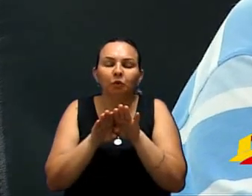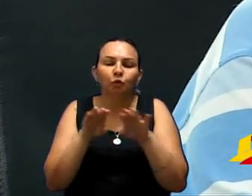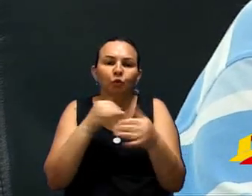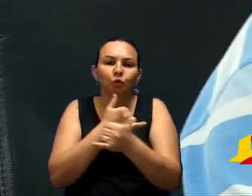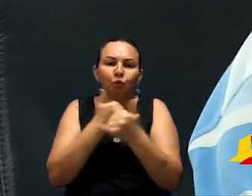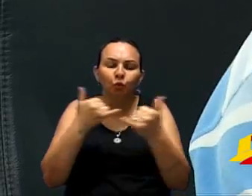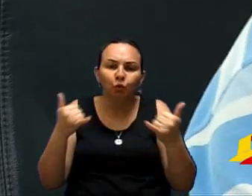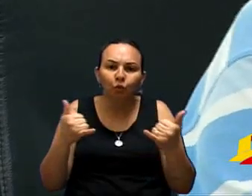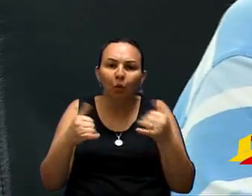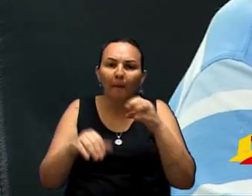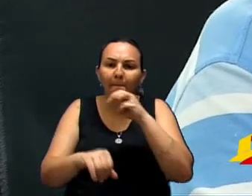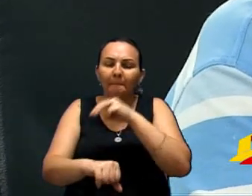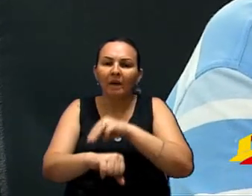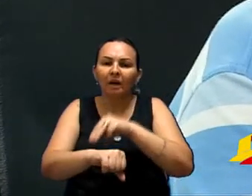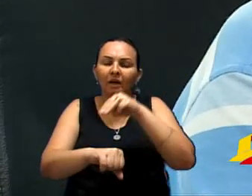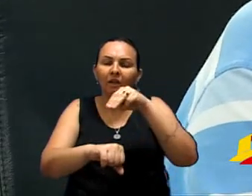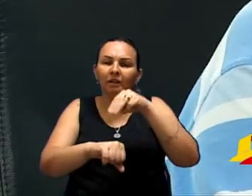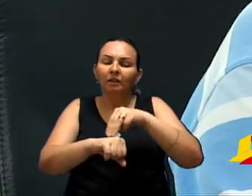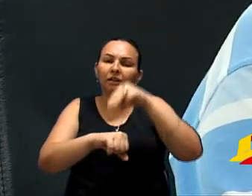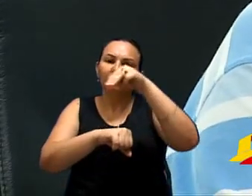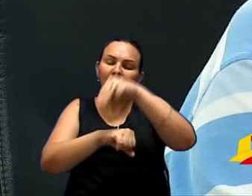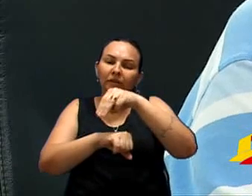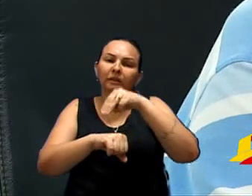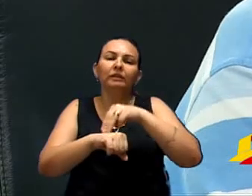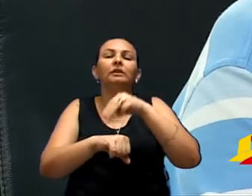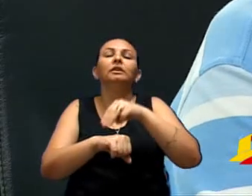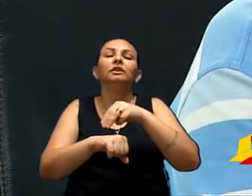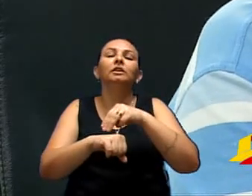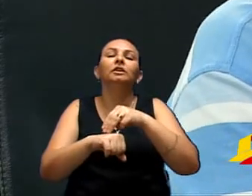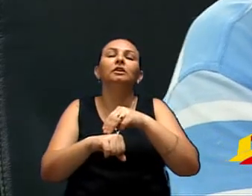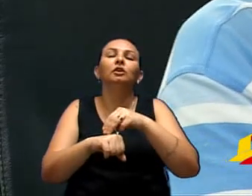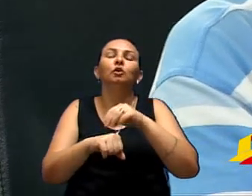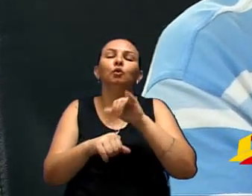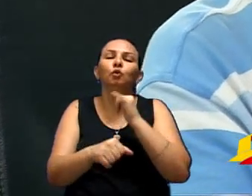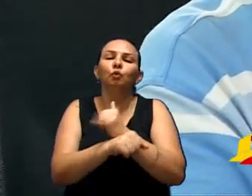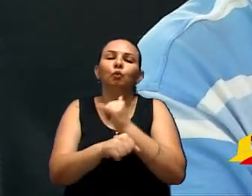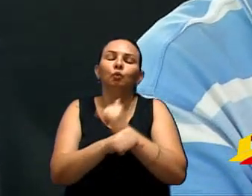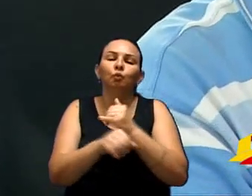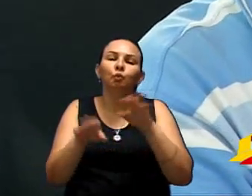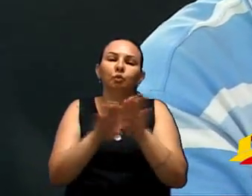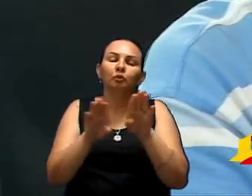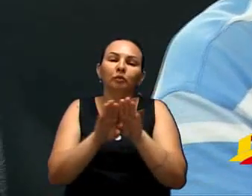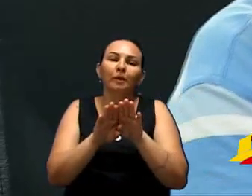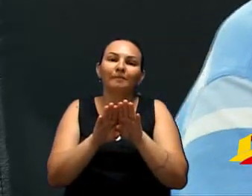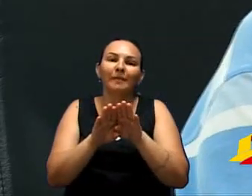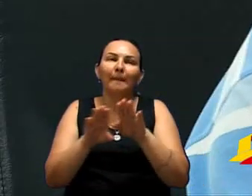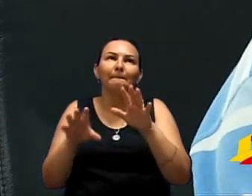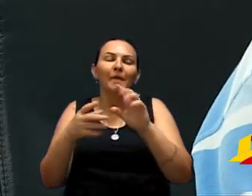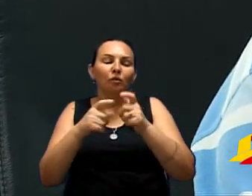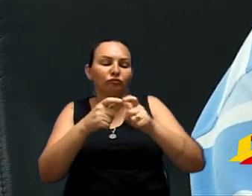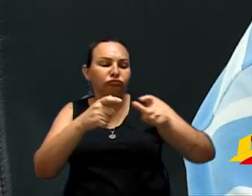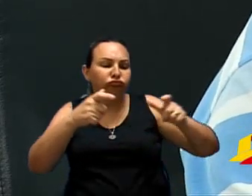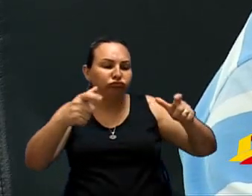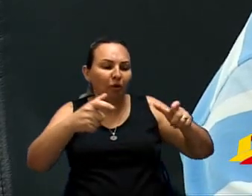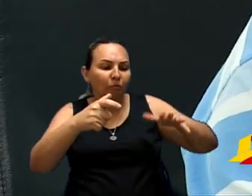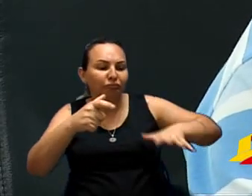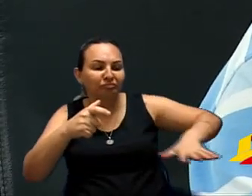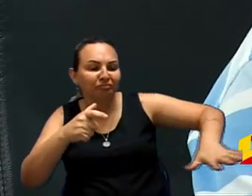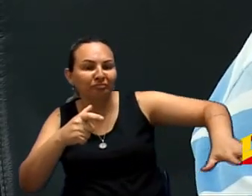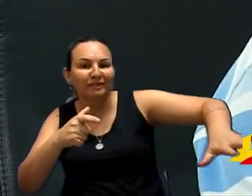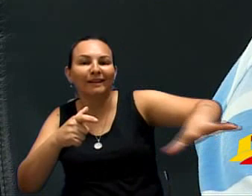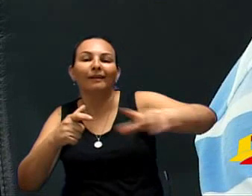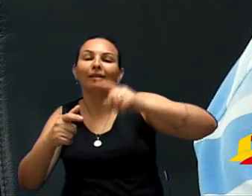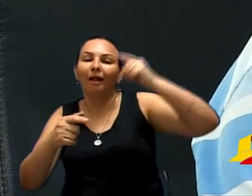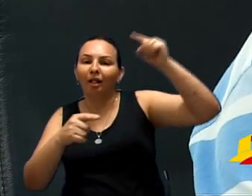alguém de mairinque alguém de alumínio porque a maior parte dessa área está lá na zona leste ok então